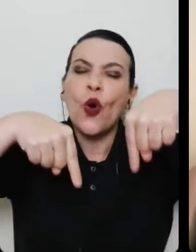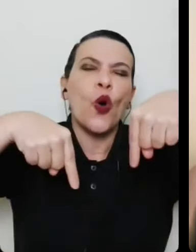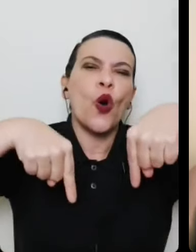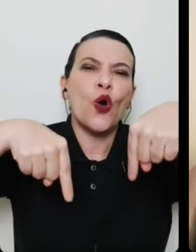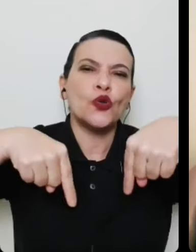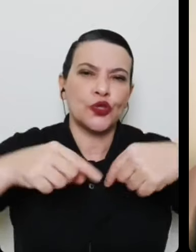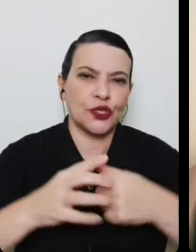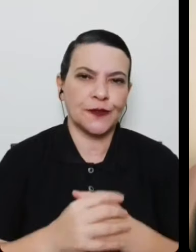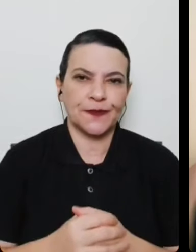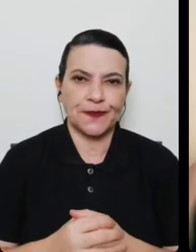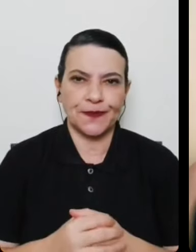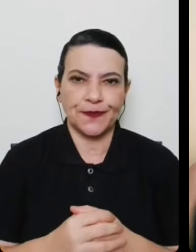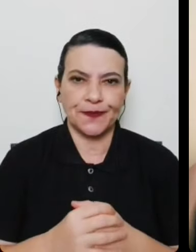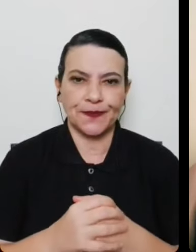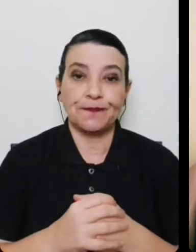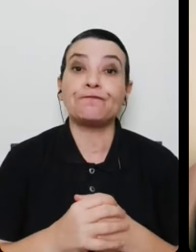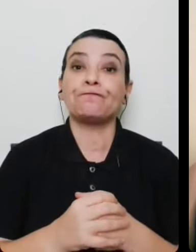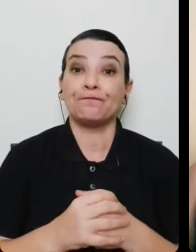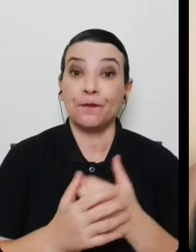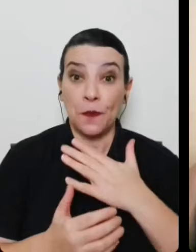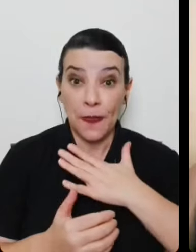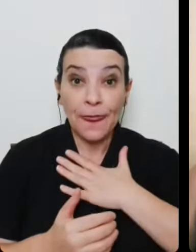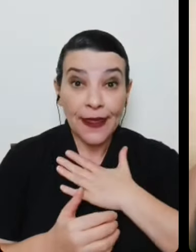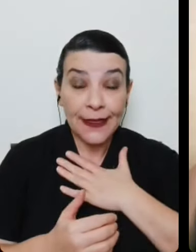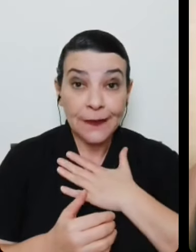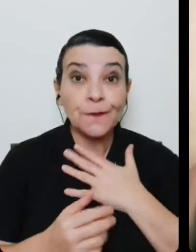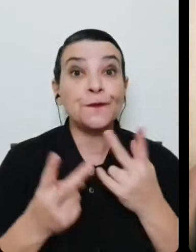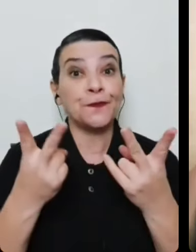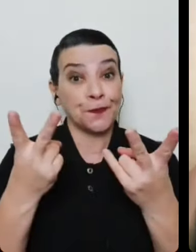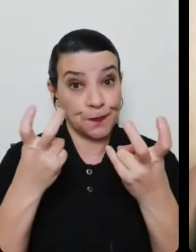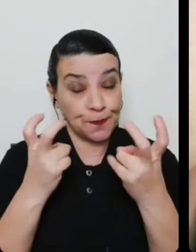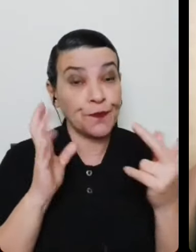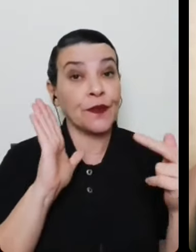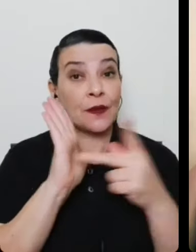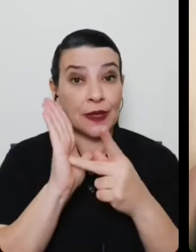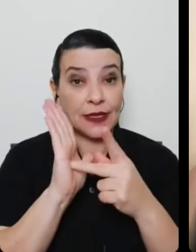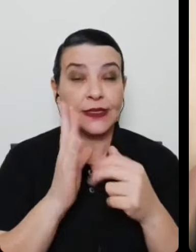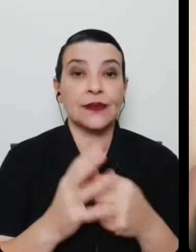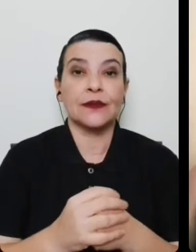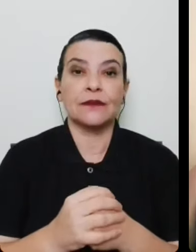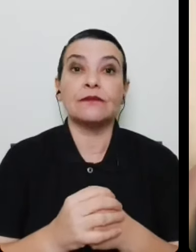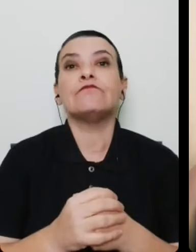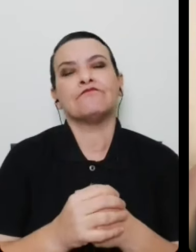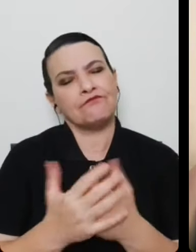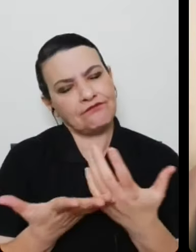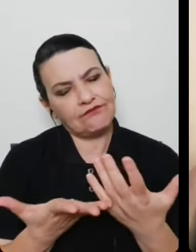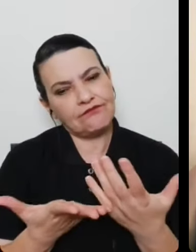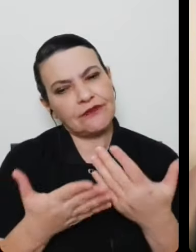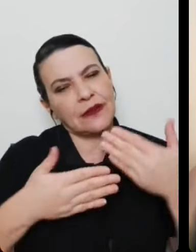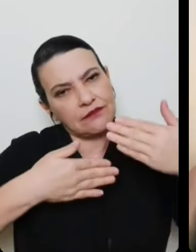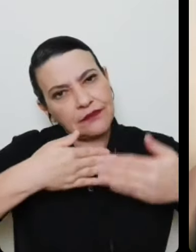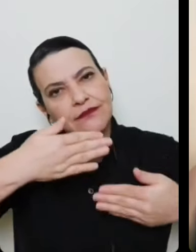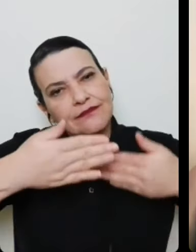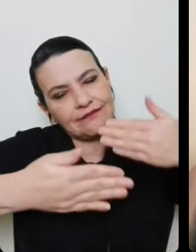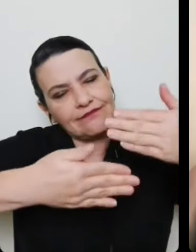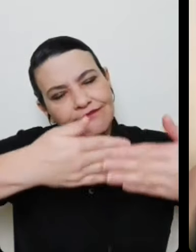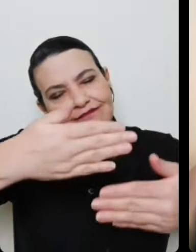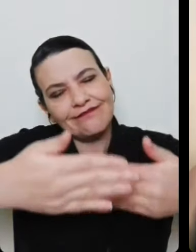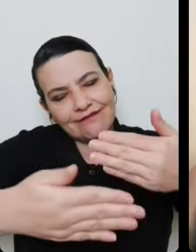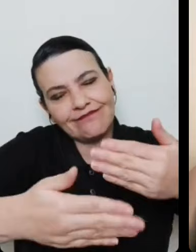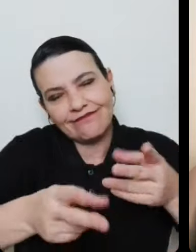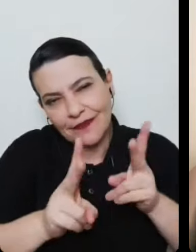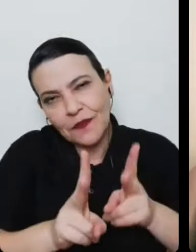né? Então, eu vejo assim, a gente está caminhando, né? A gente